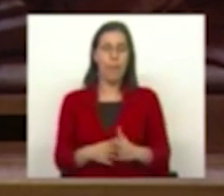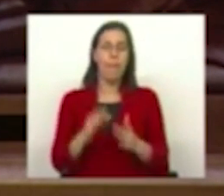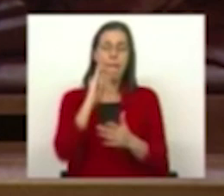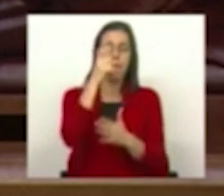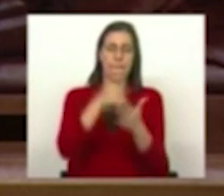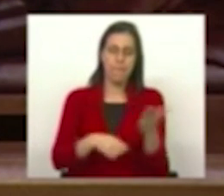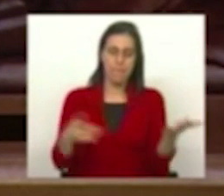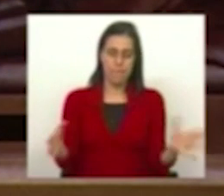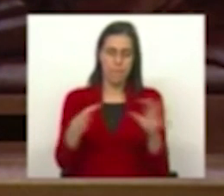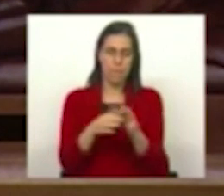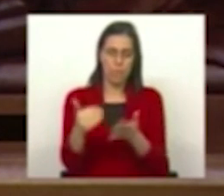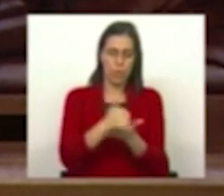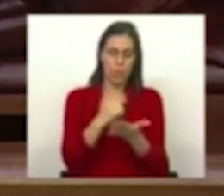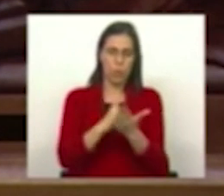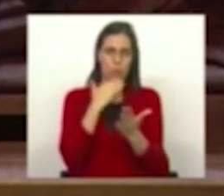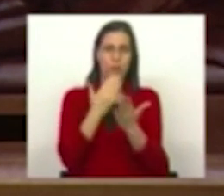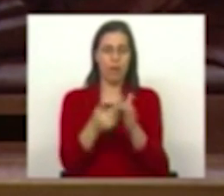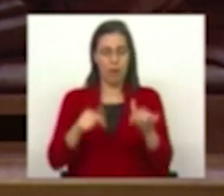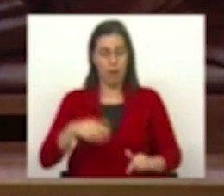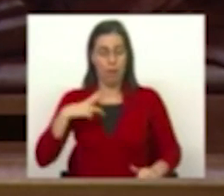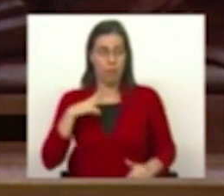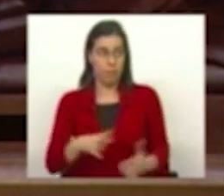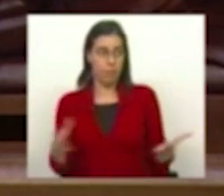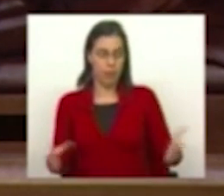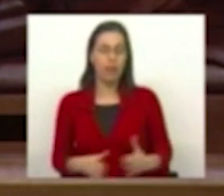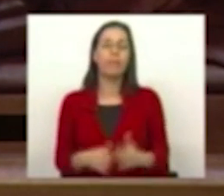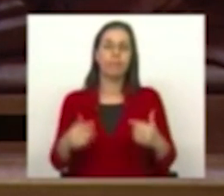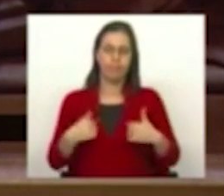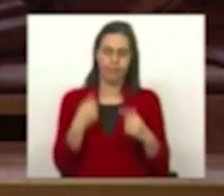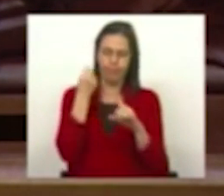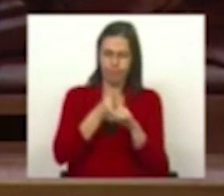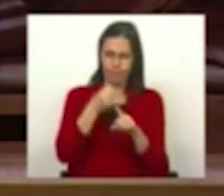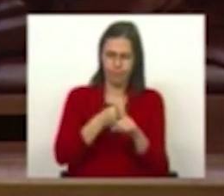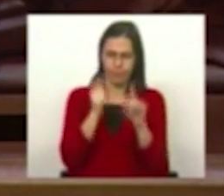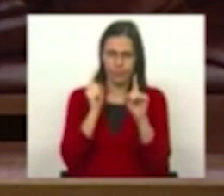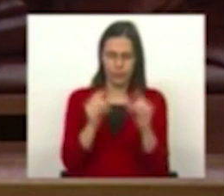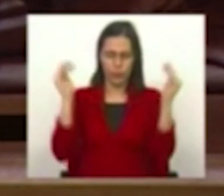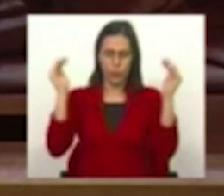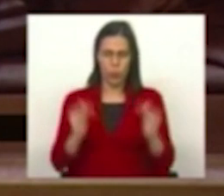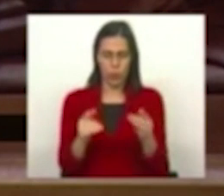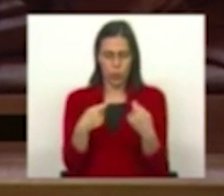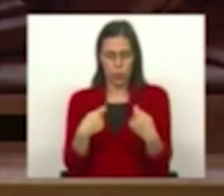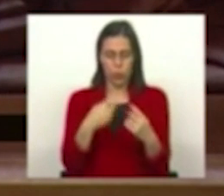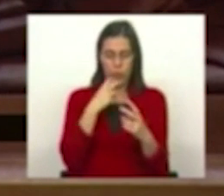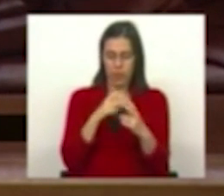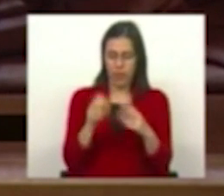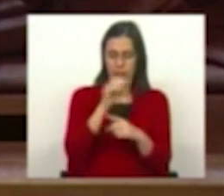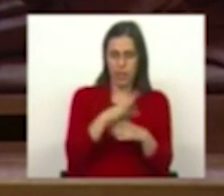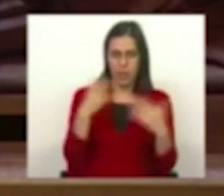dos impostos sobre os lucros gerados aqui no país. Iremos bater-nos pela redução dos custos de